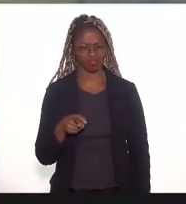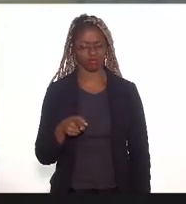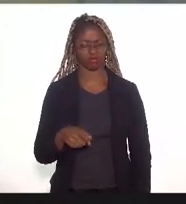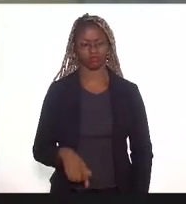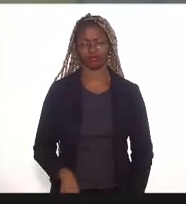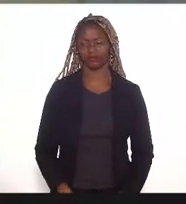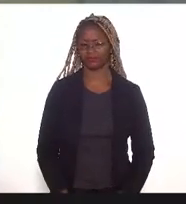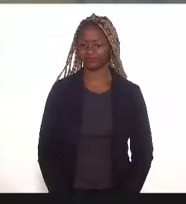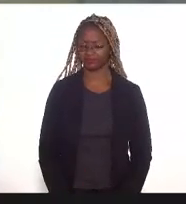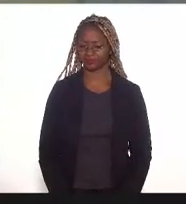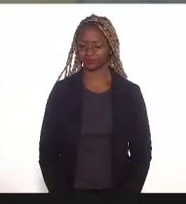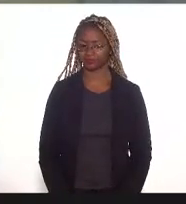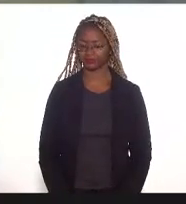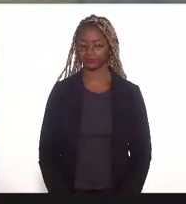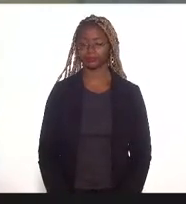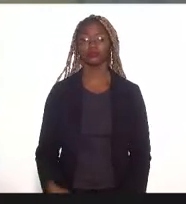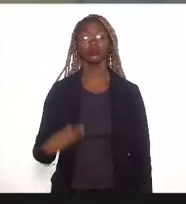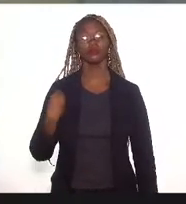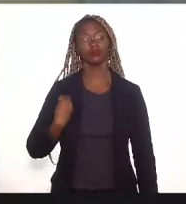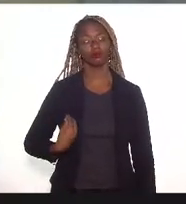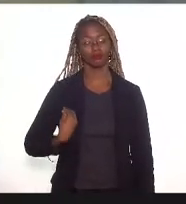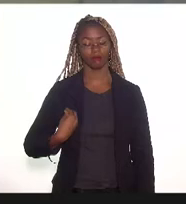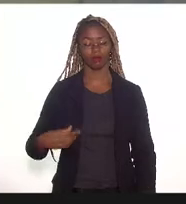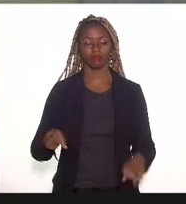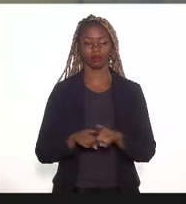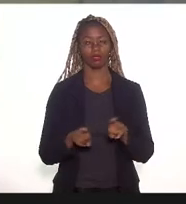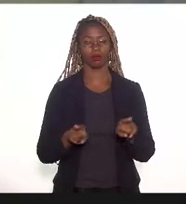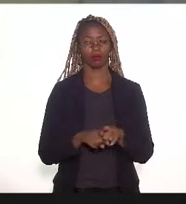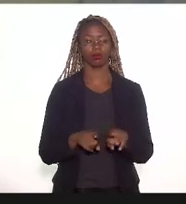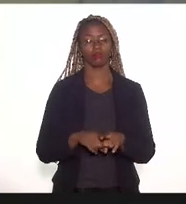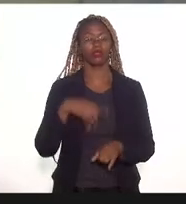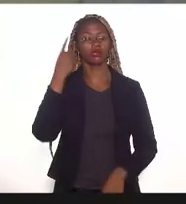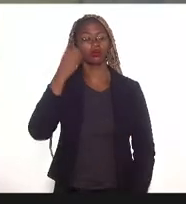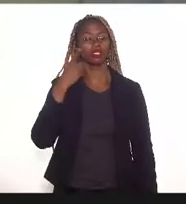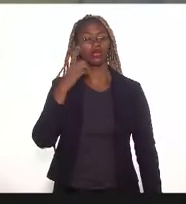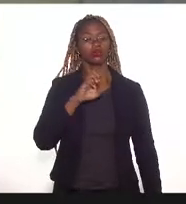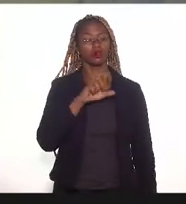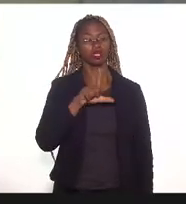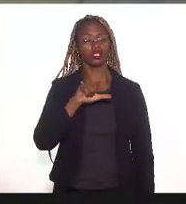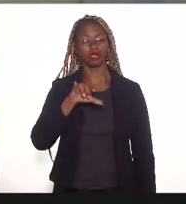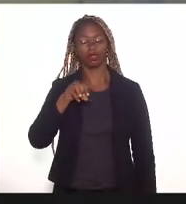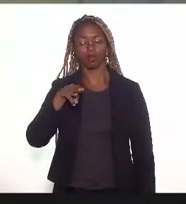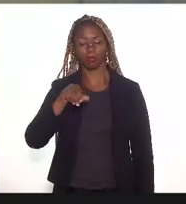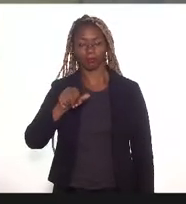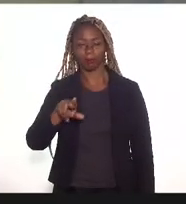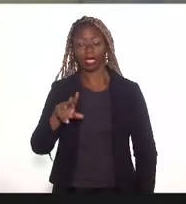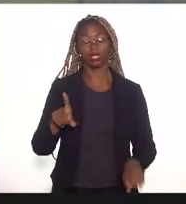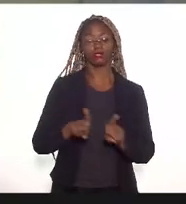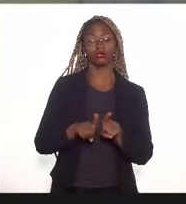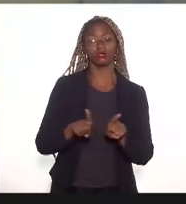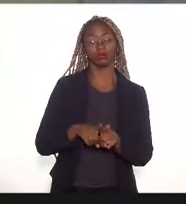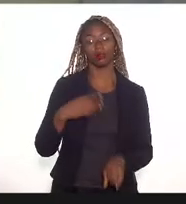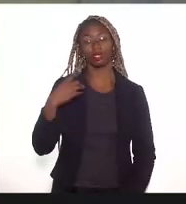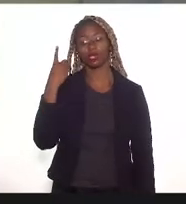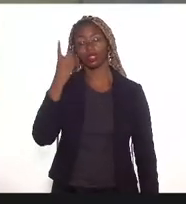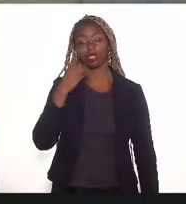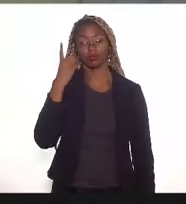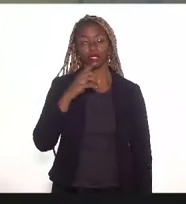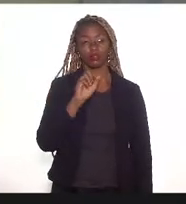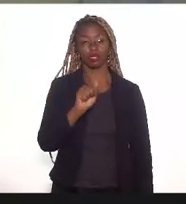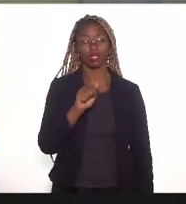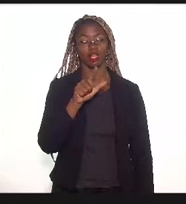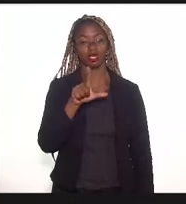Bom, também presentes deputados Eliomar Coelho e o deputado Alexandre